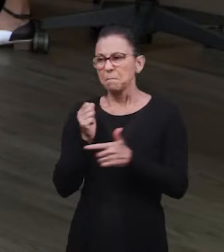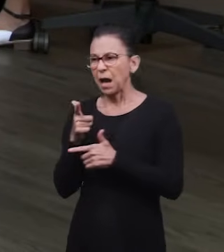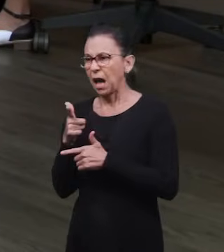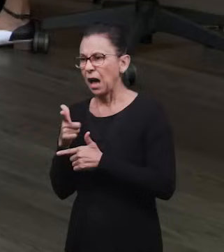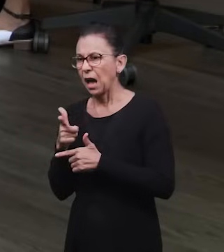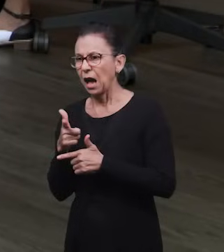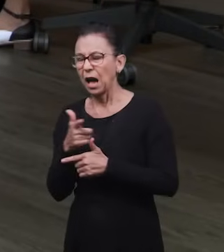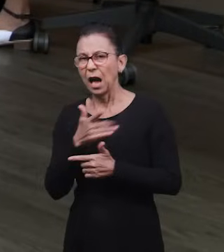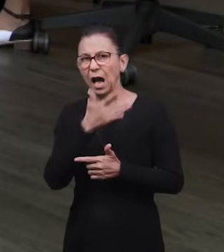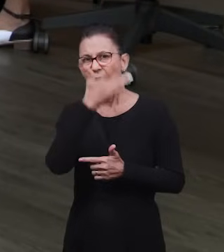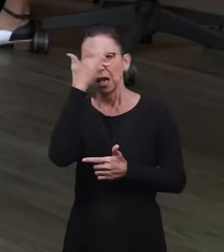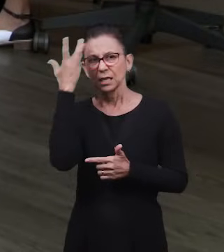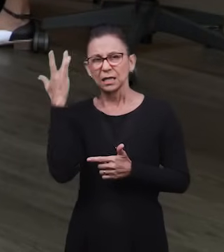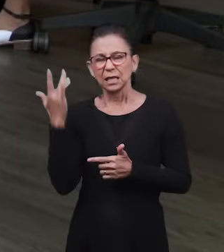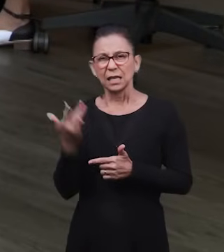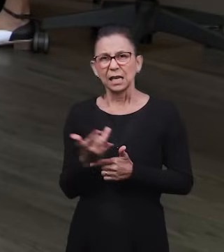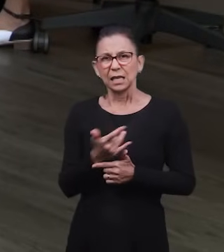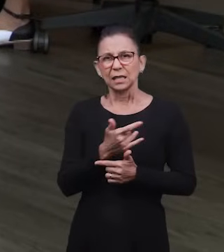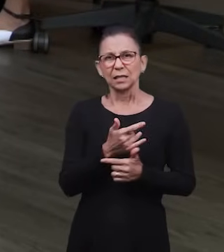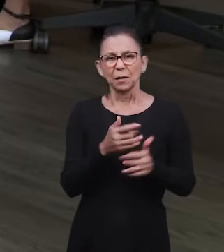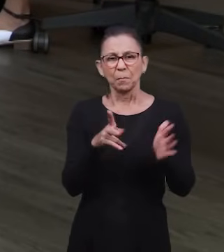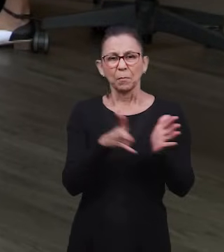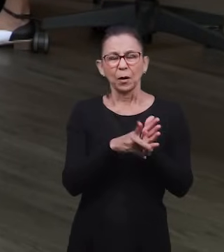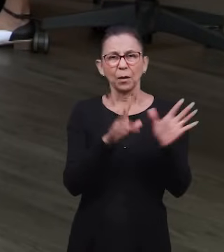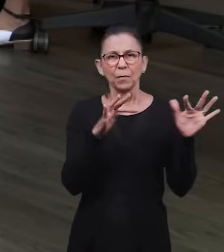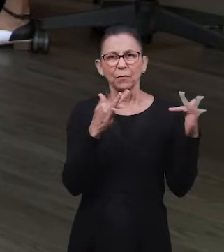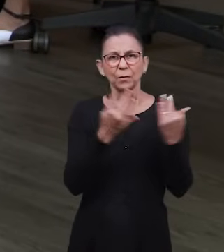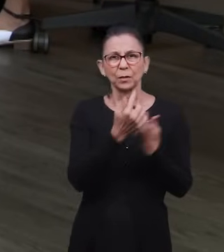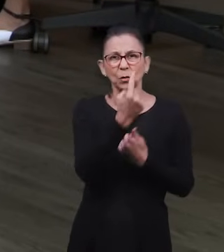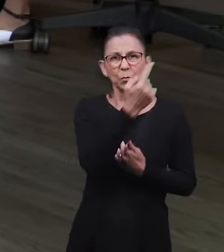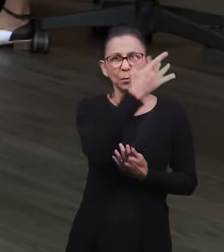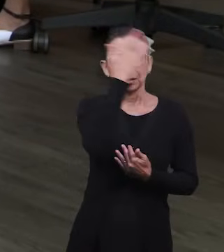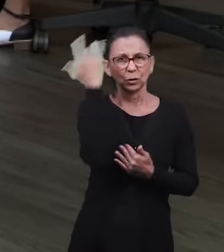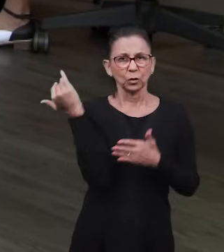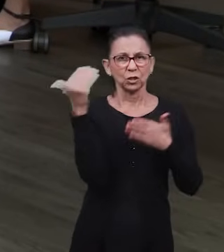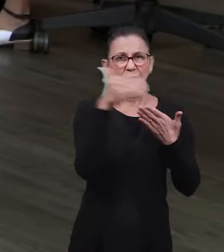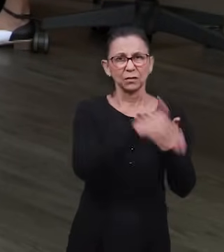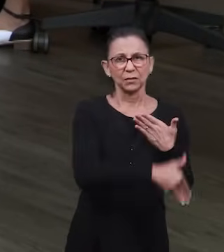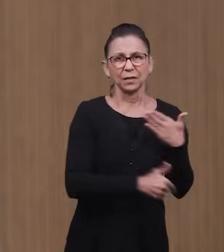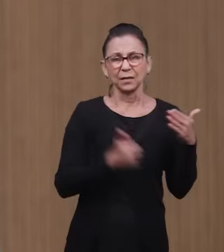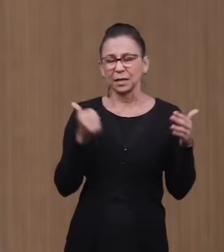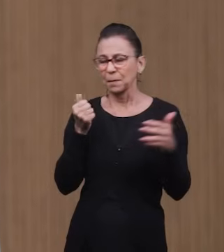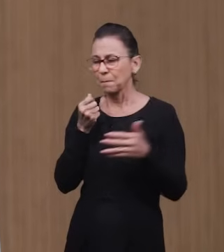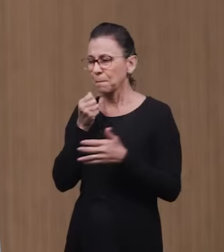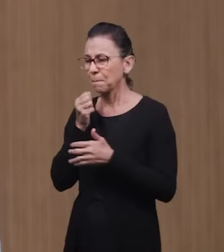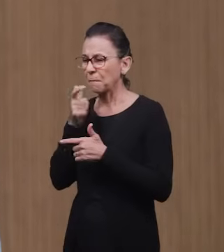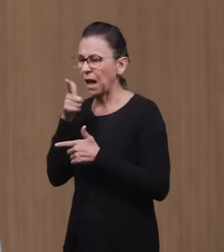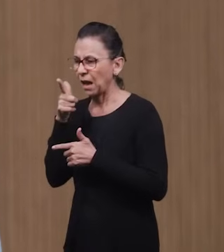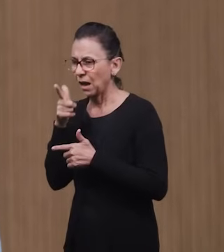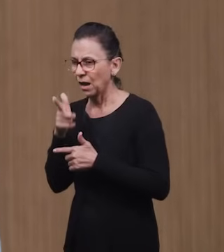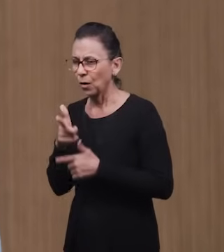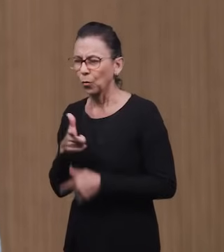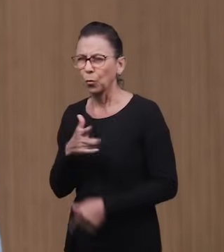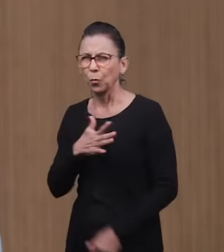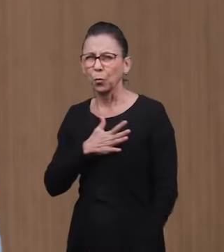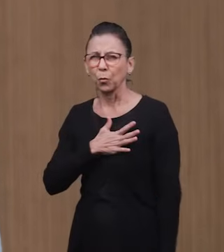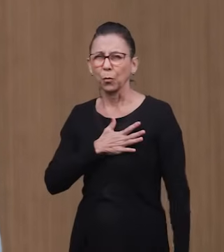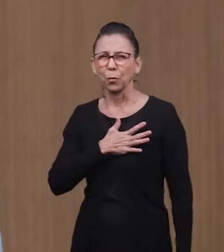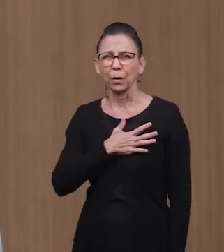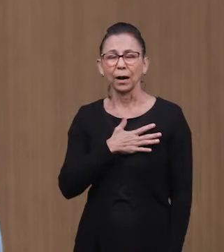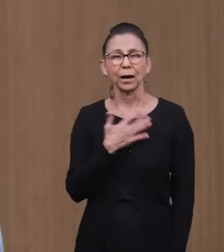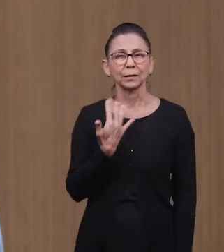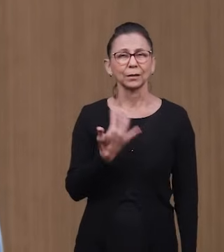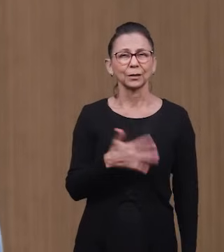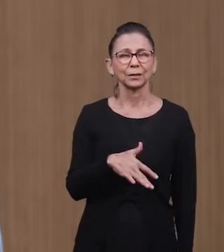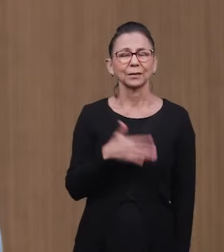às vezes, da boca de um familiar contra aquilo que nós professamos, dói. Agora, o que vai ser